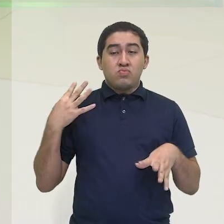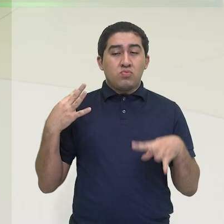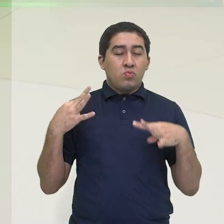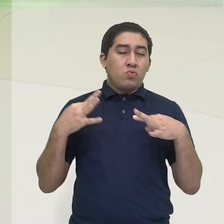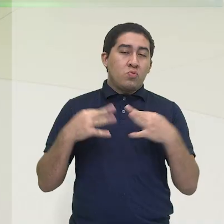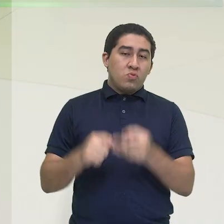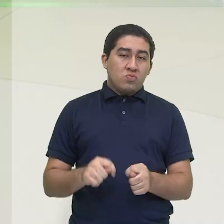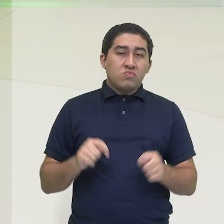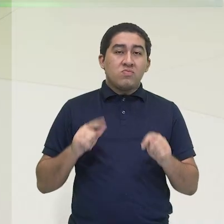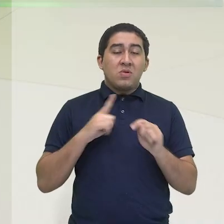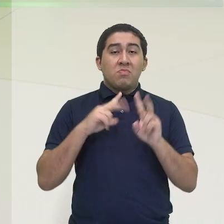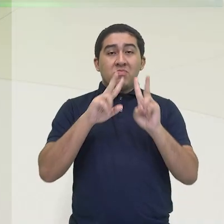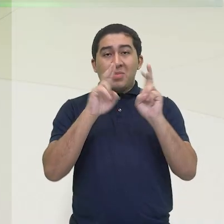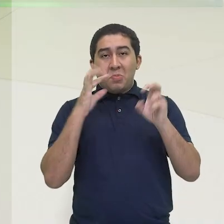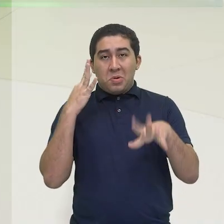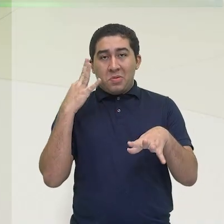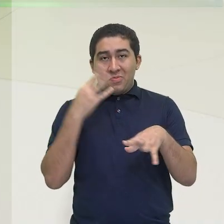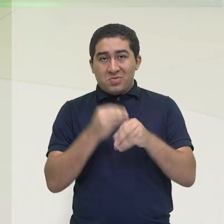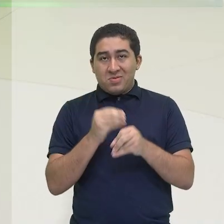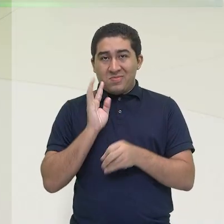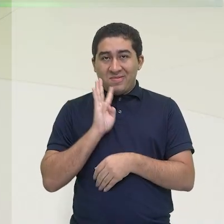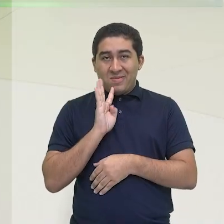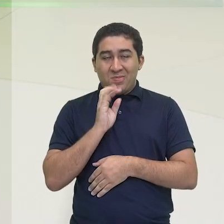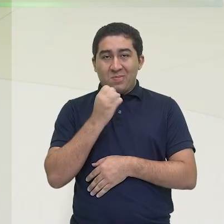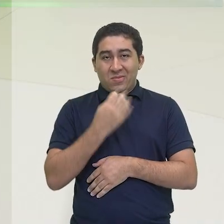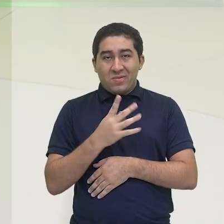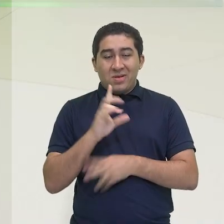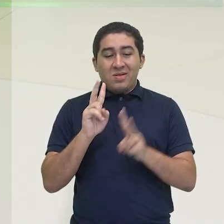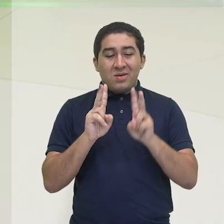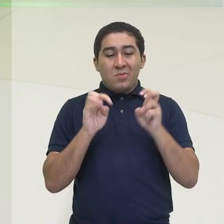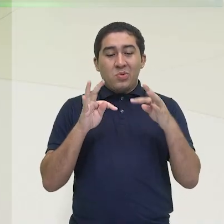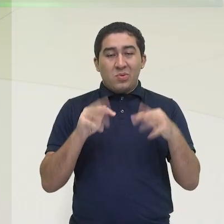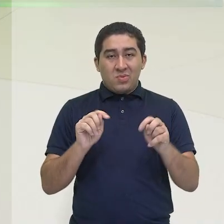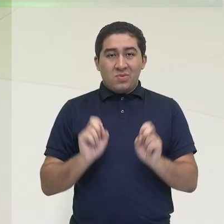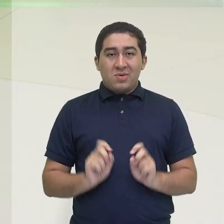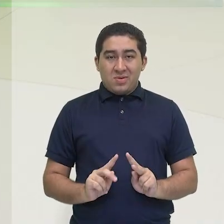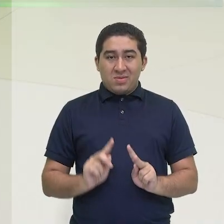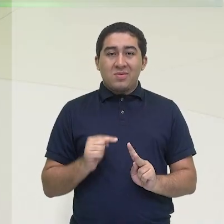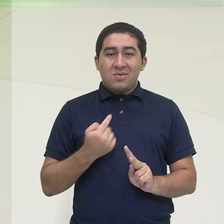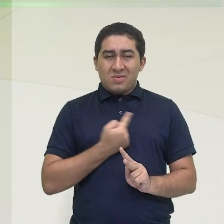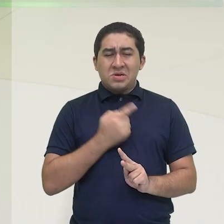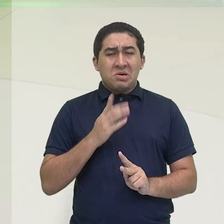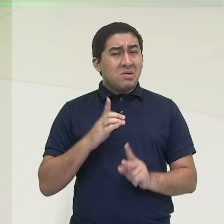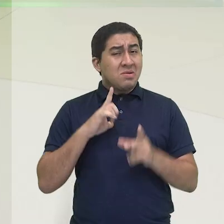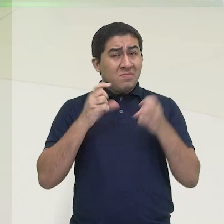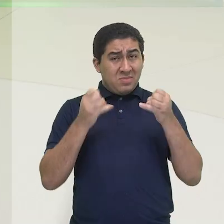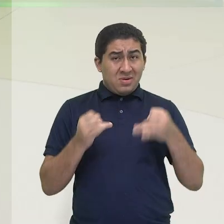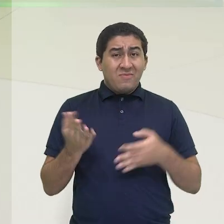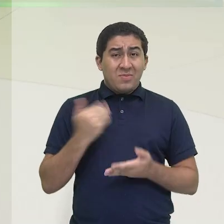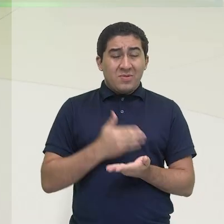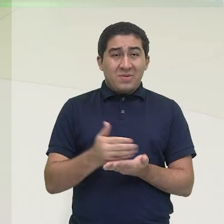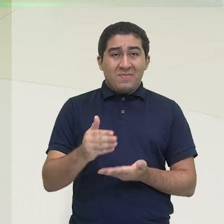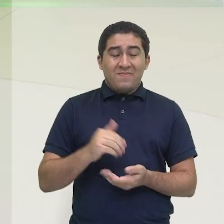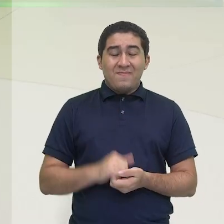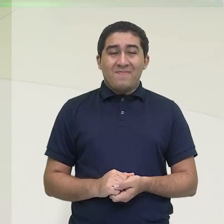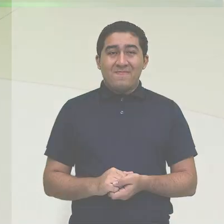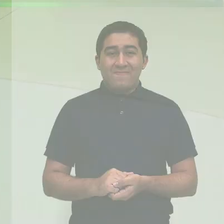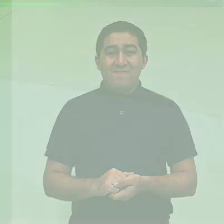esses assuntos, fazer uma revisão bem legal sobre todos esses assuntos, que já foram trabalhados. Vamos